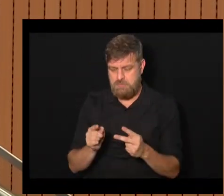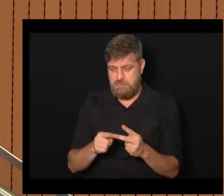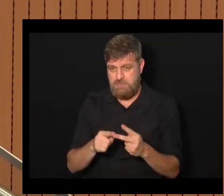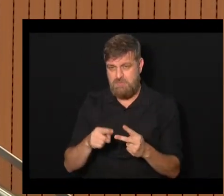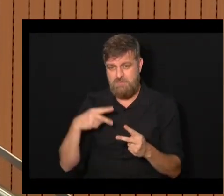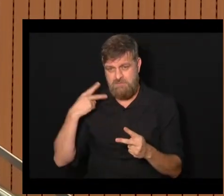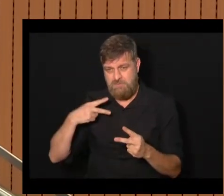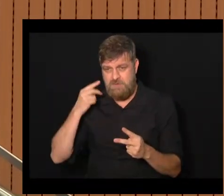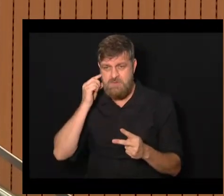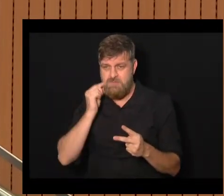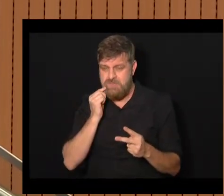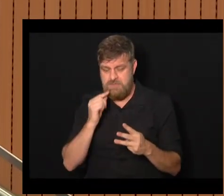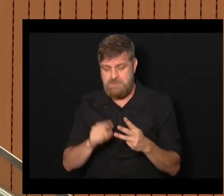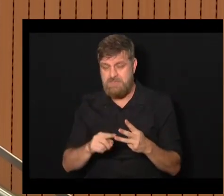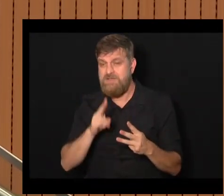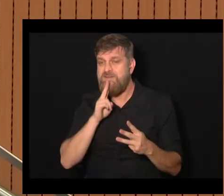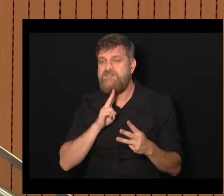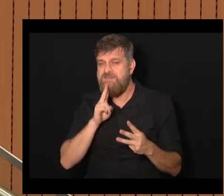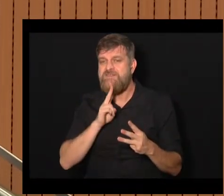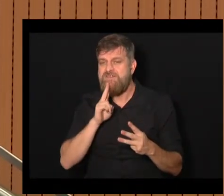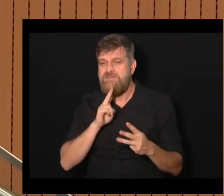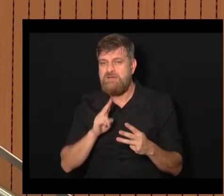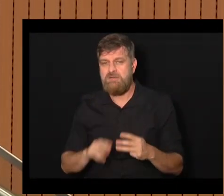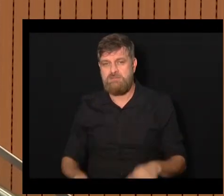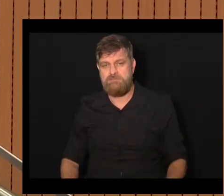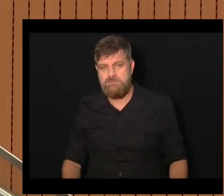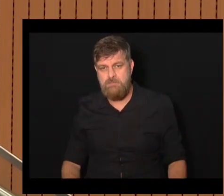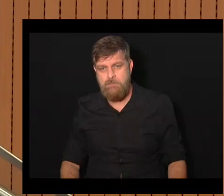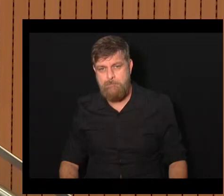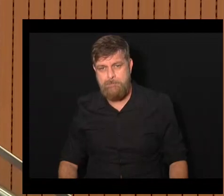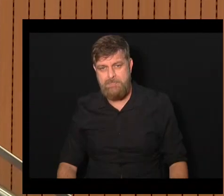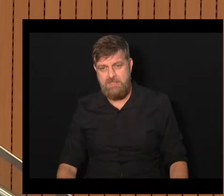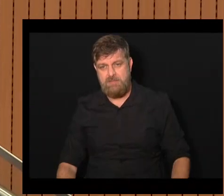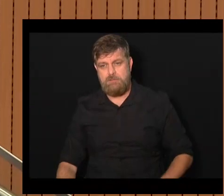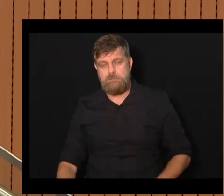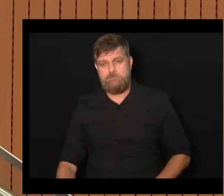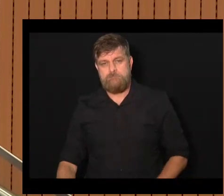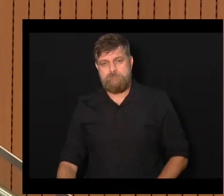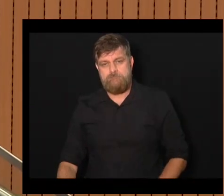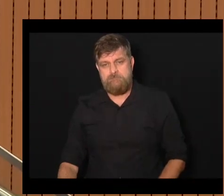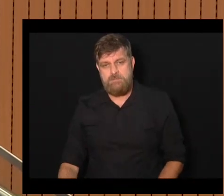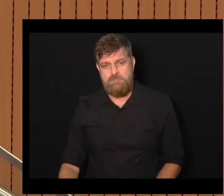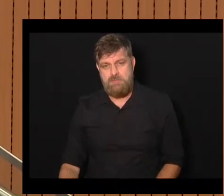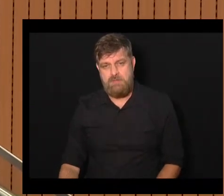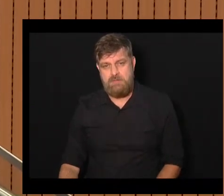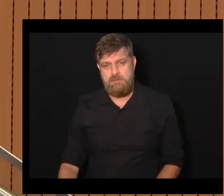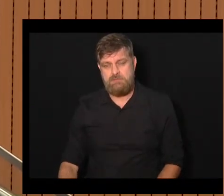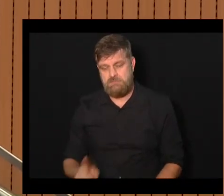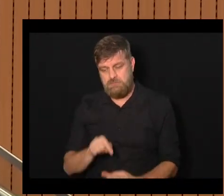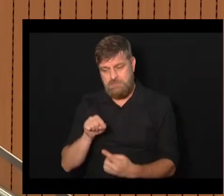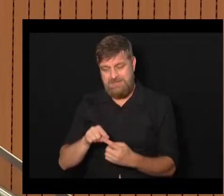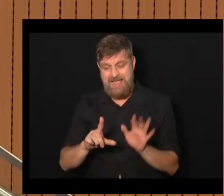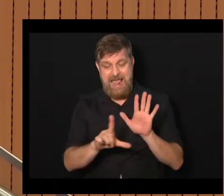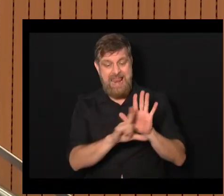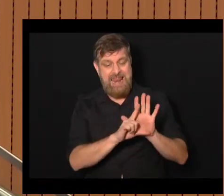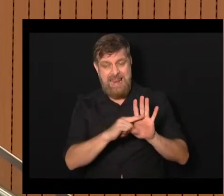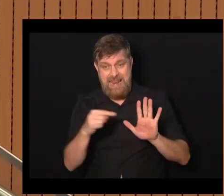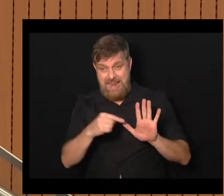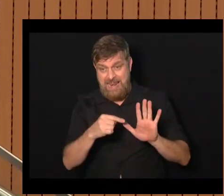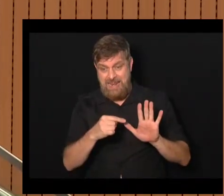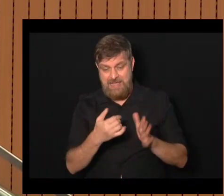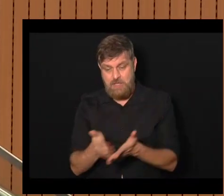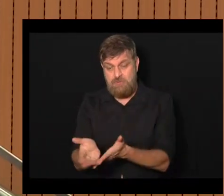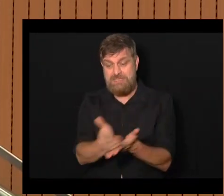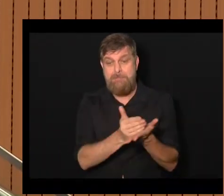os vereadores Marcelo Silva e Nelson Osseri, se não me engano, de melhorar a legislação